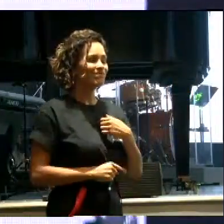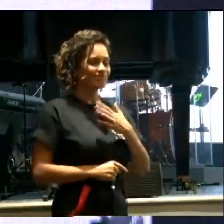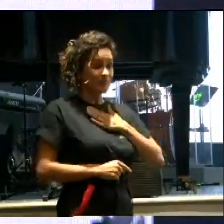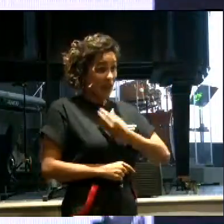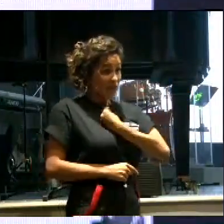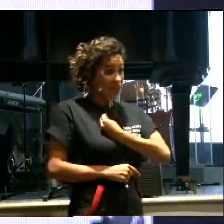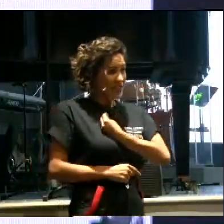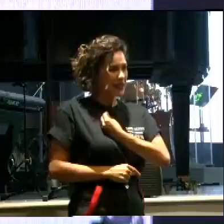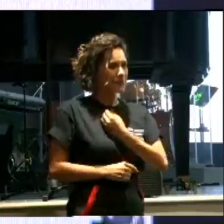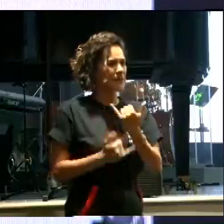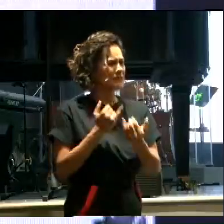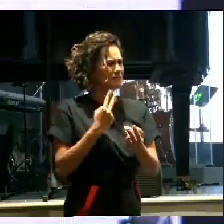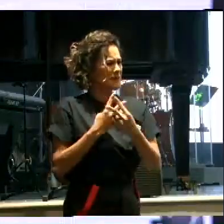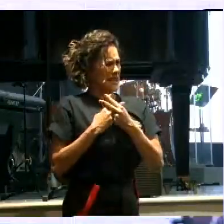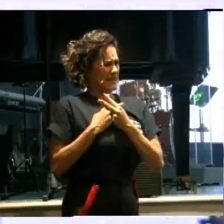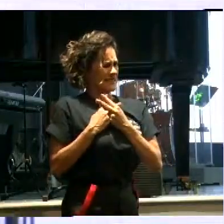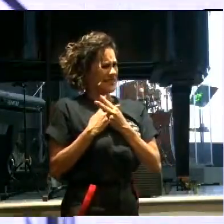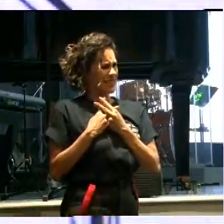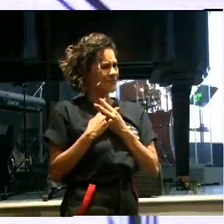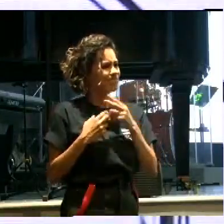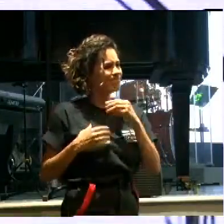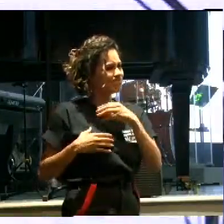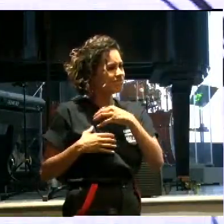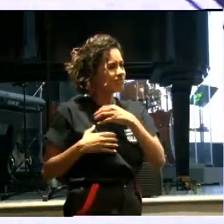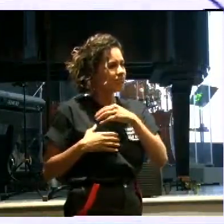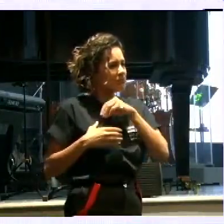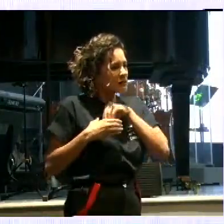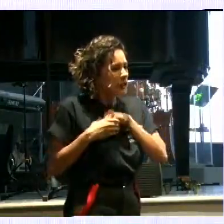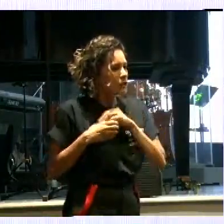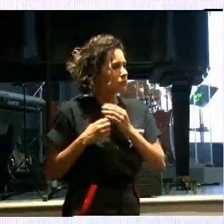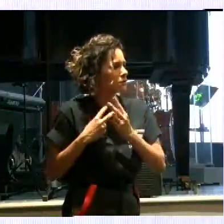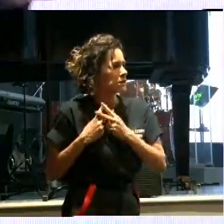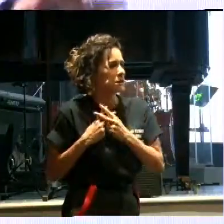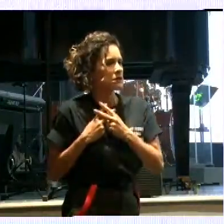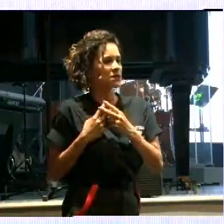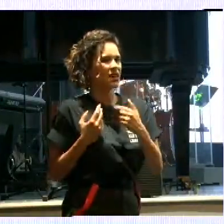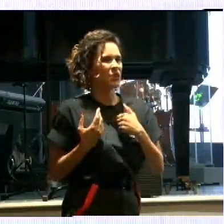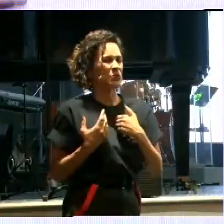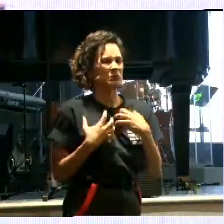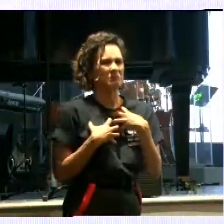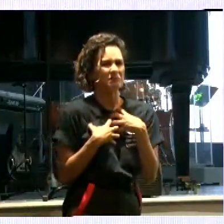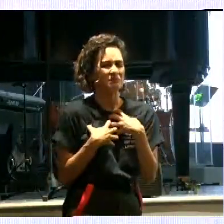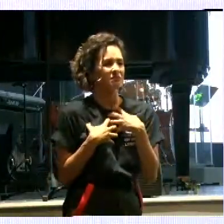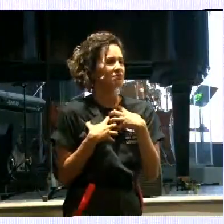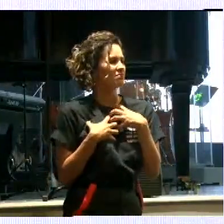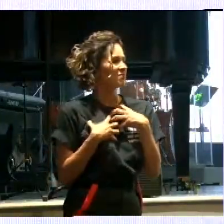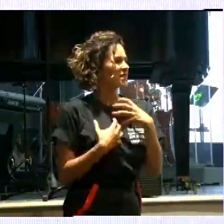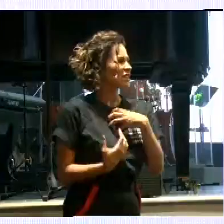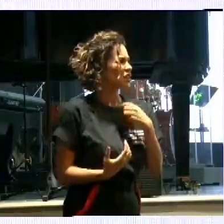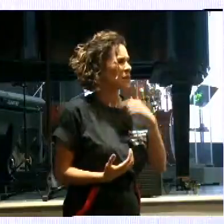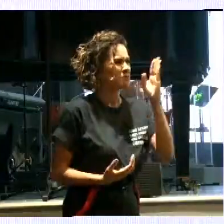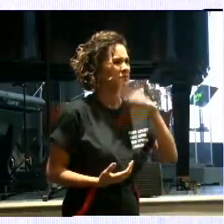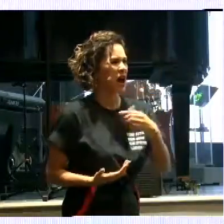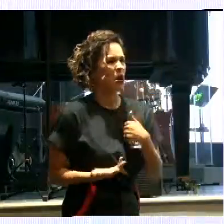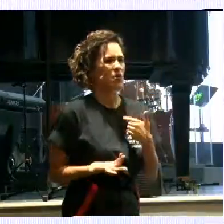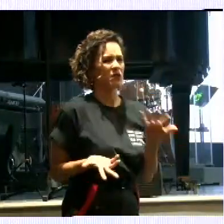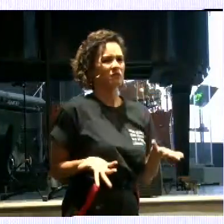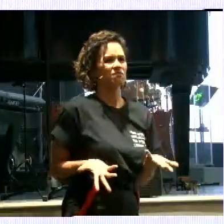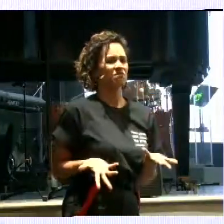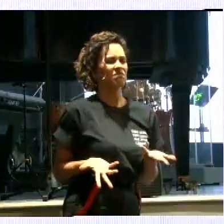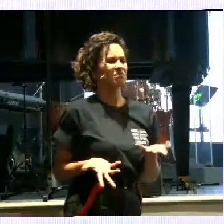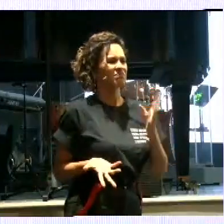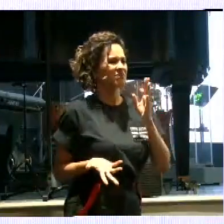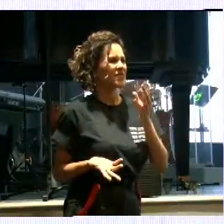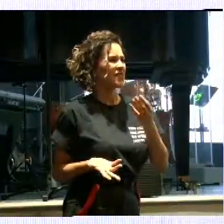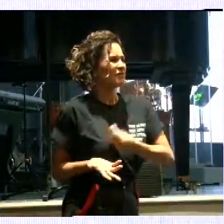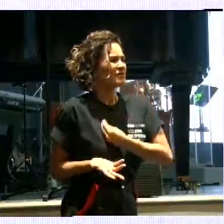achando que eu não era ninguém, que eu era horrorosa, que tudo na minha vida não era legal, até que um